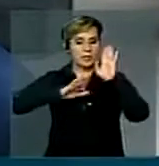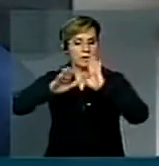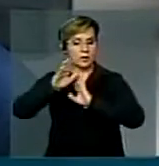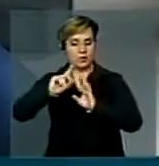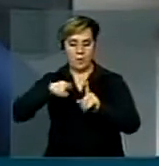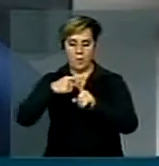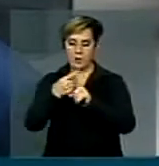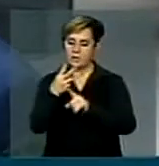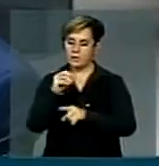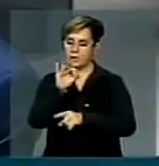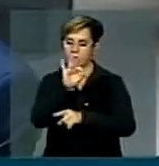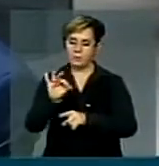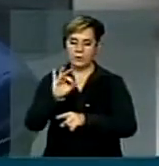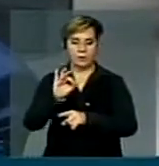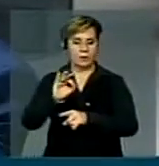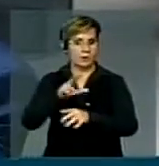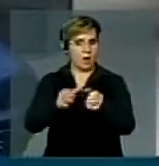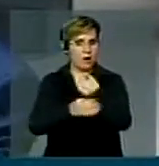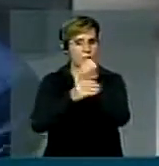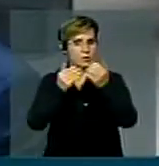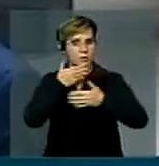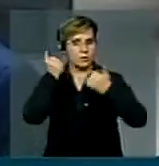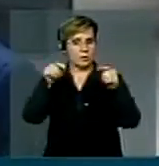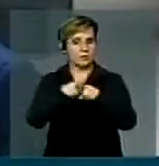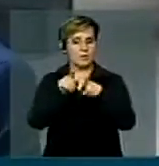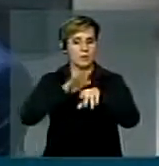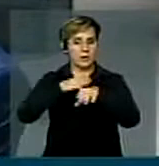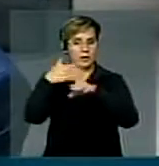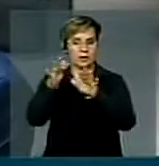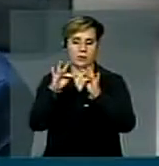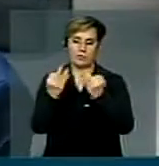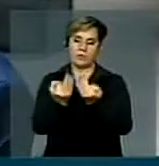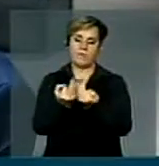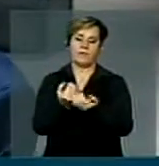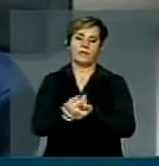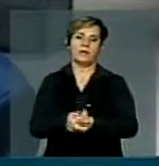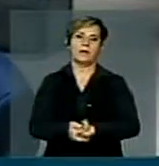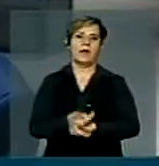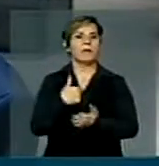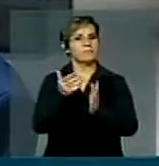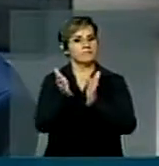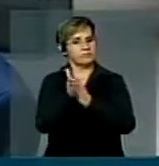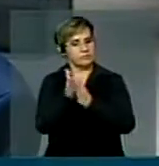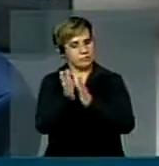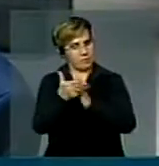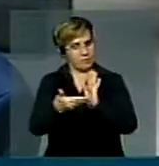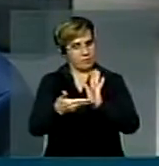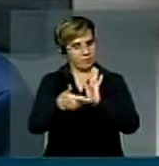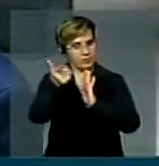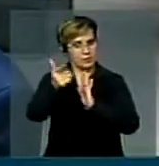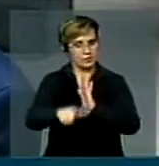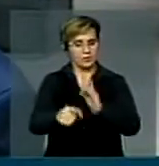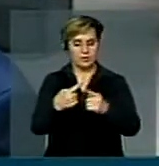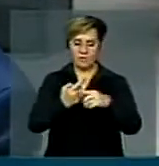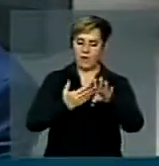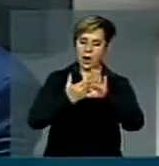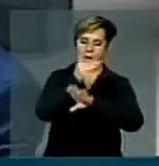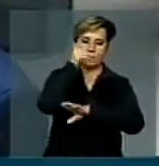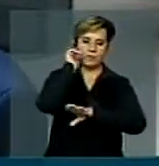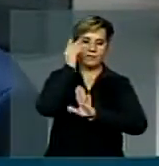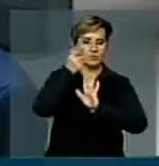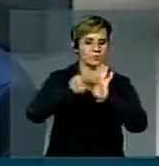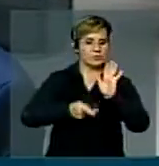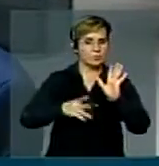uma segurança maior, não só ao vigilante, mas também à sua família. Então eu repito, de parabéns a essa casa mais uma vez por ter aprovado esse projeto